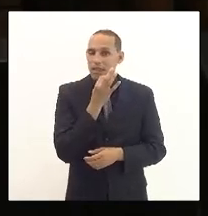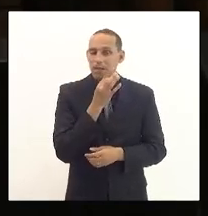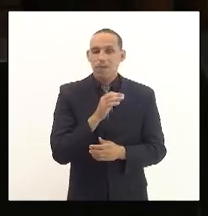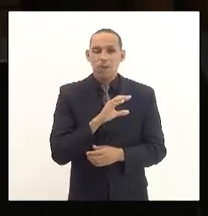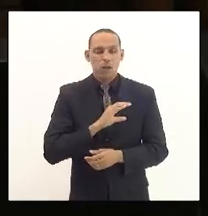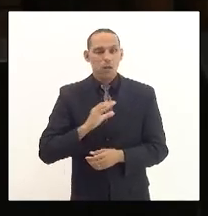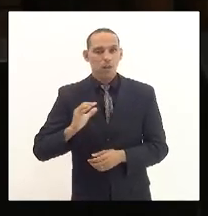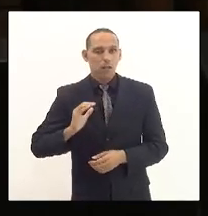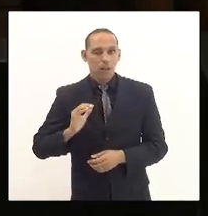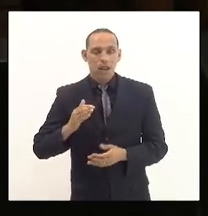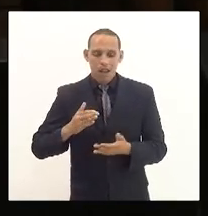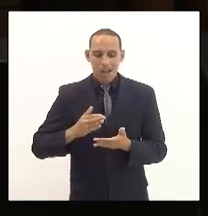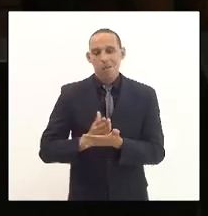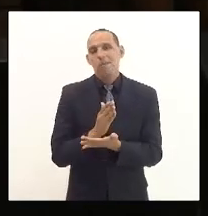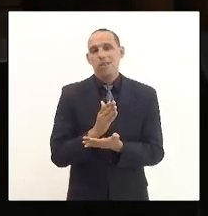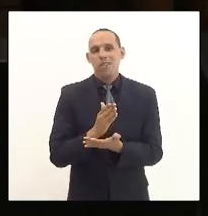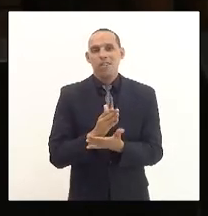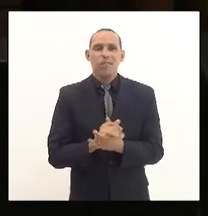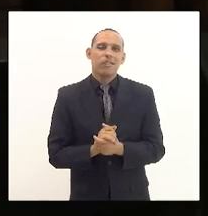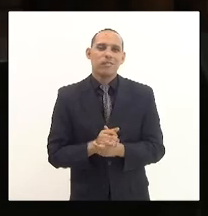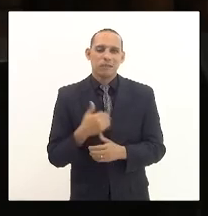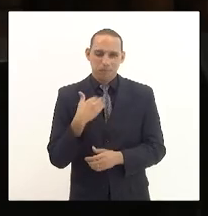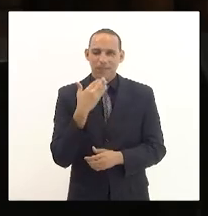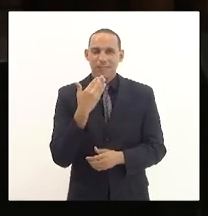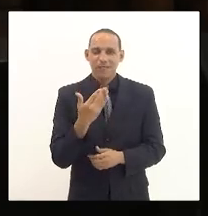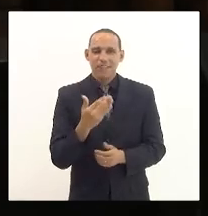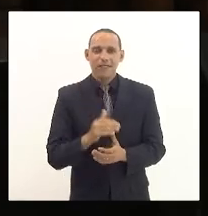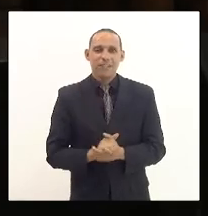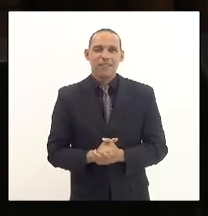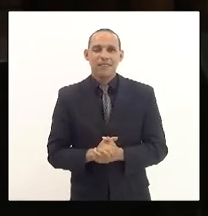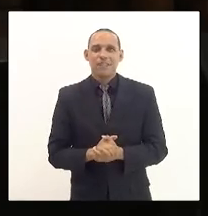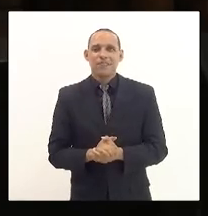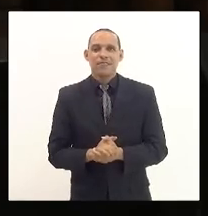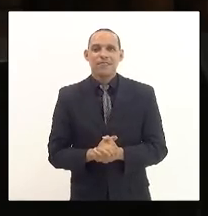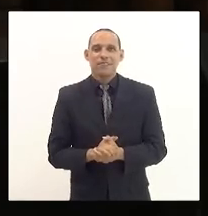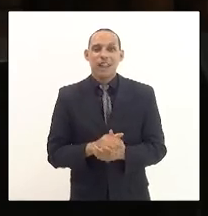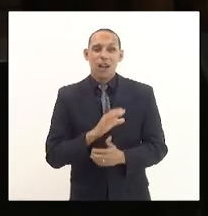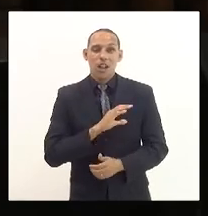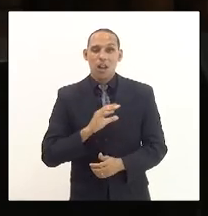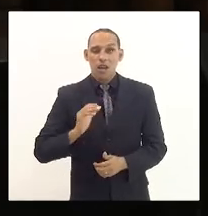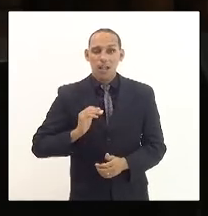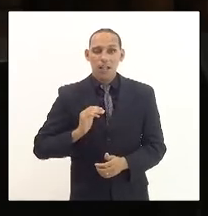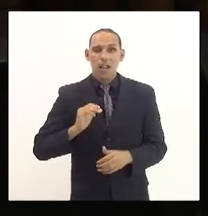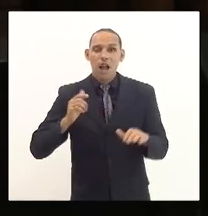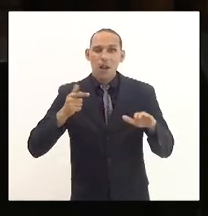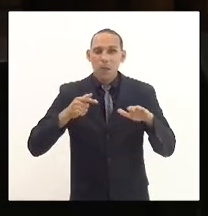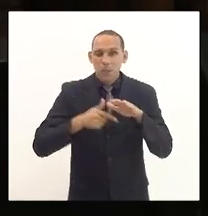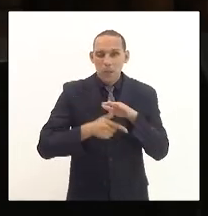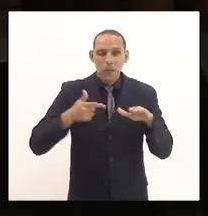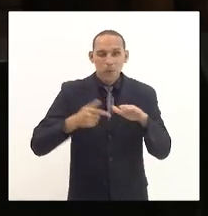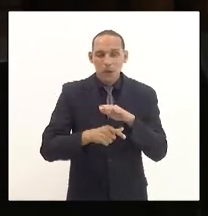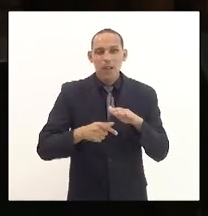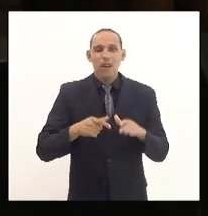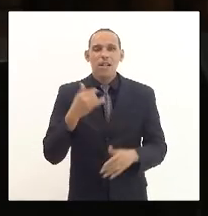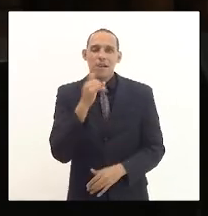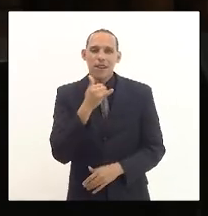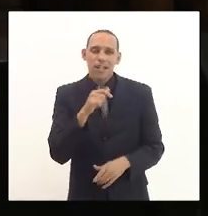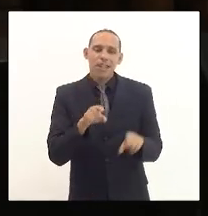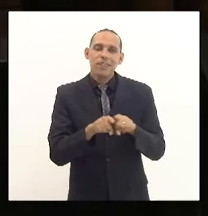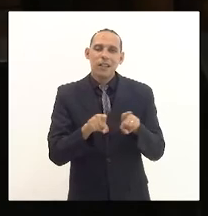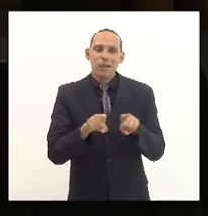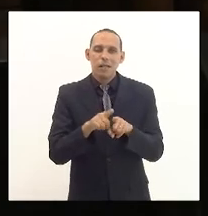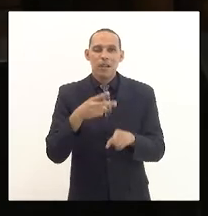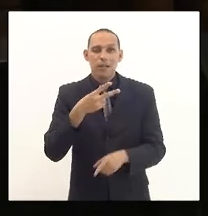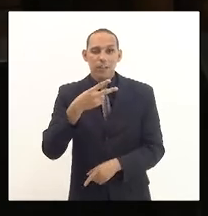comissão aprovou né a minha solicitação a comissão de Minas e energia também no dia Vinte e